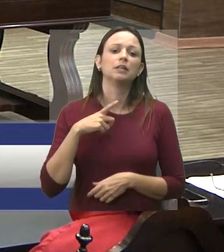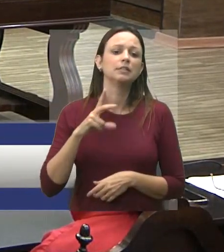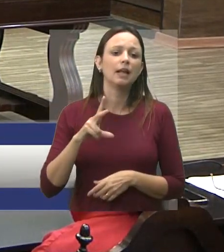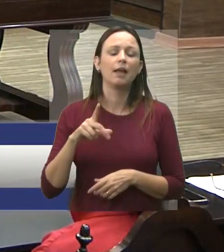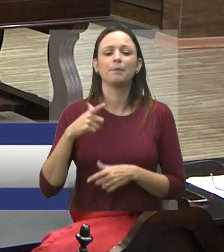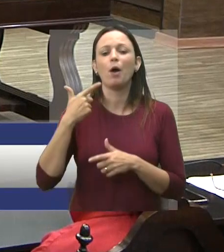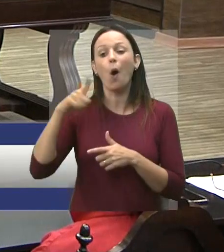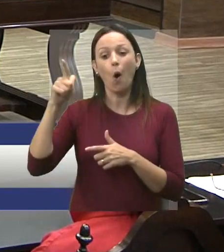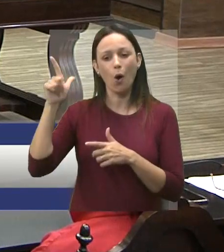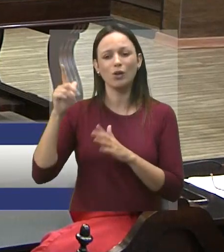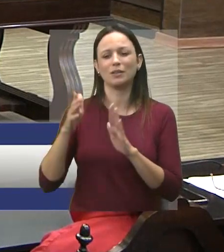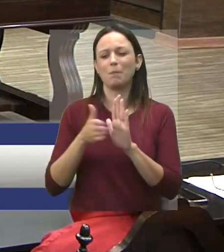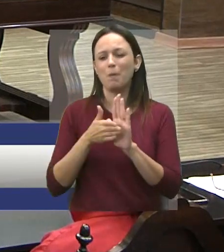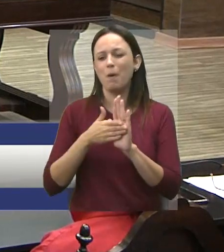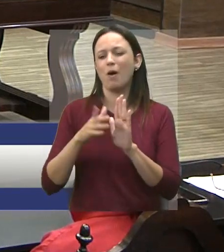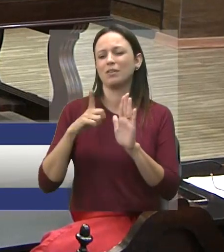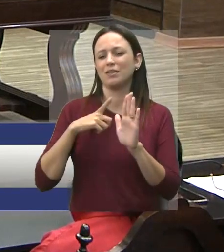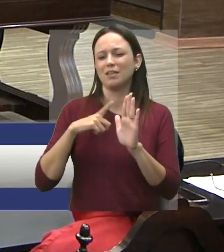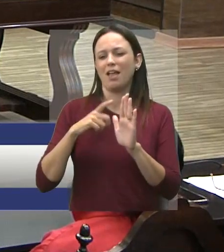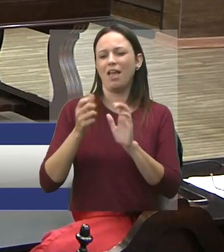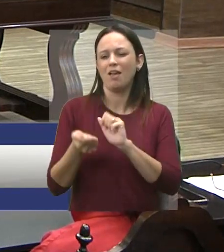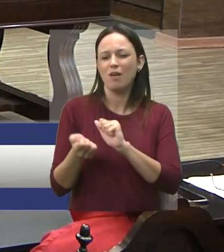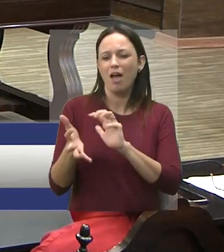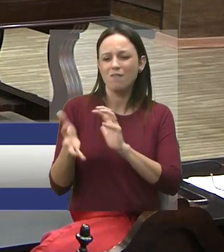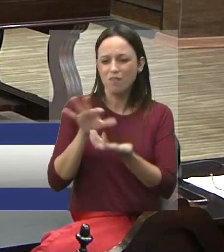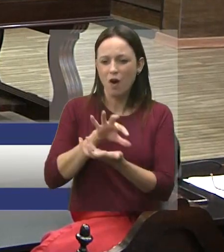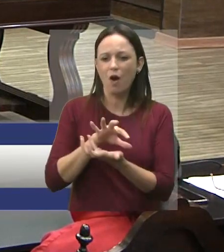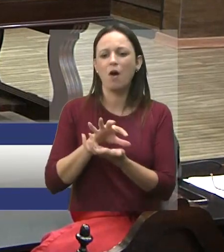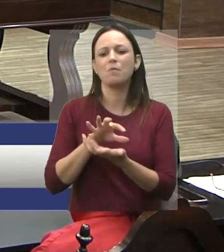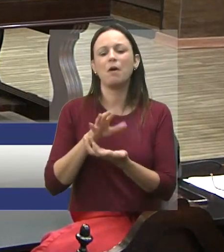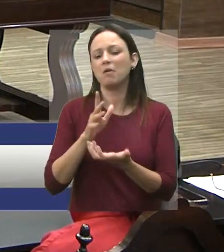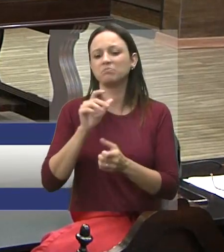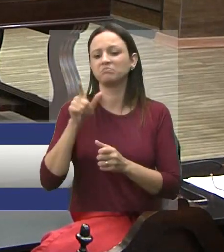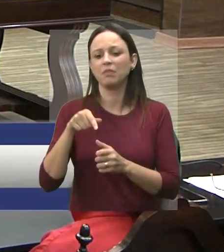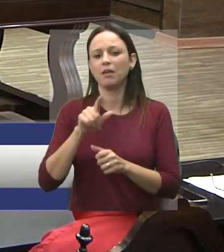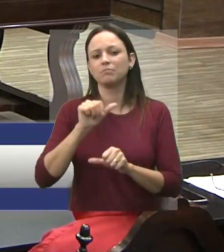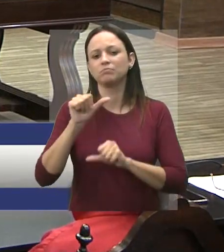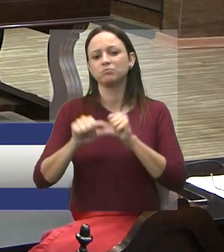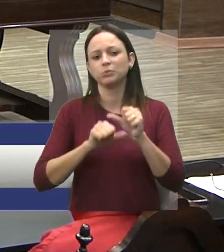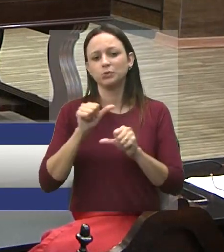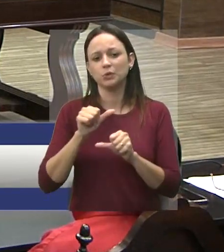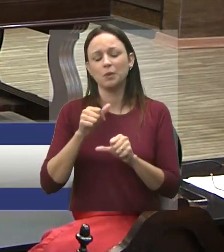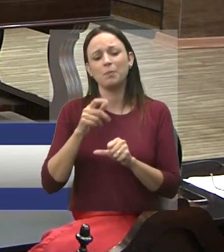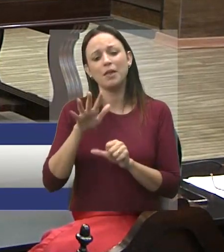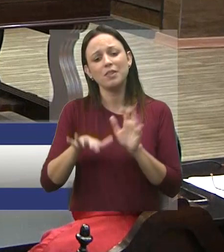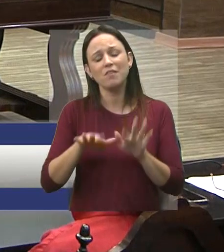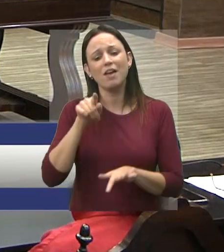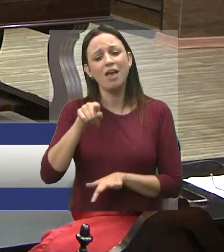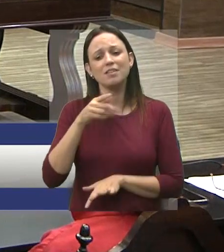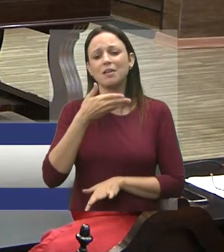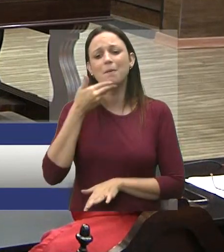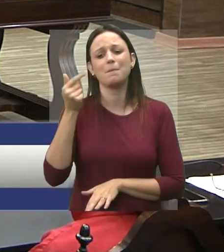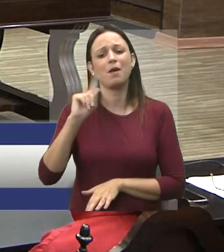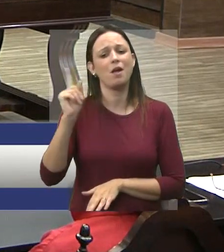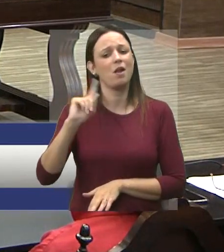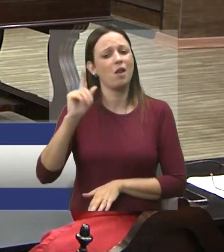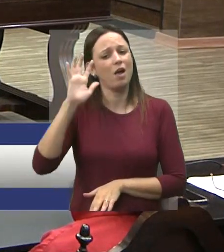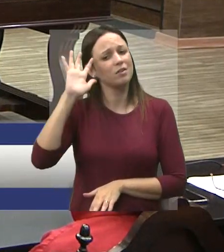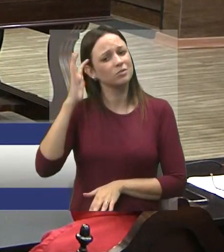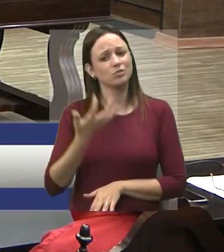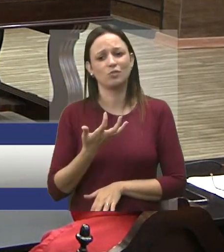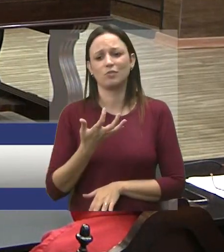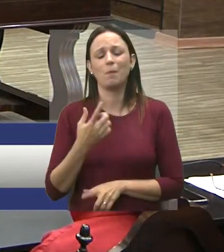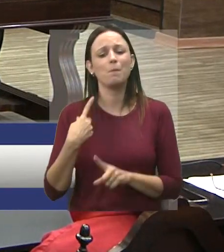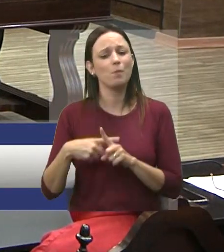reformas, mas talvez não seja essa a solução ideal, porque sempre vai